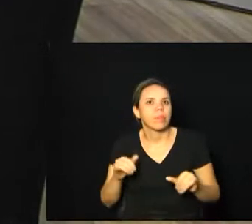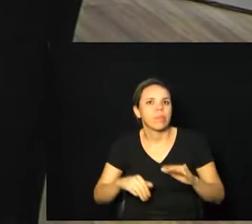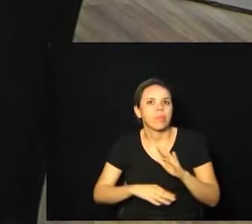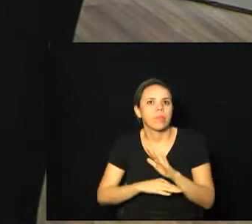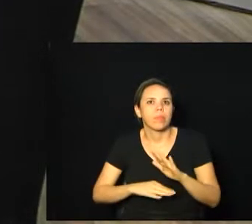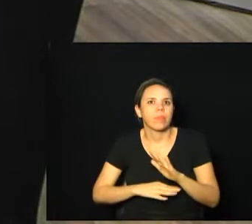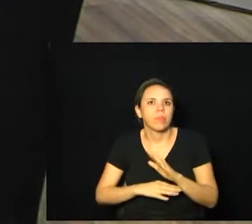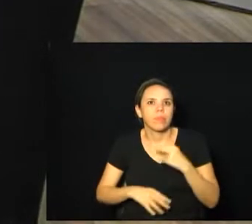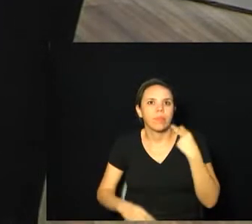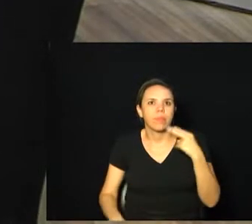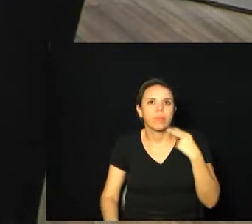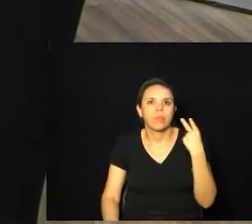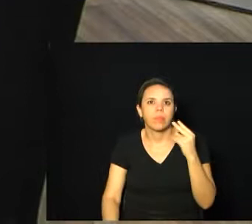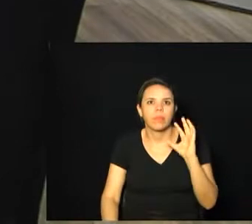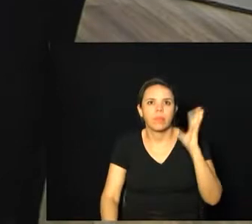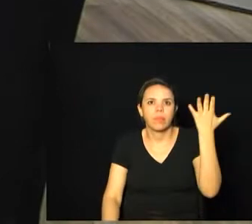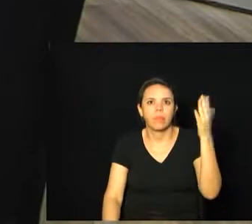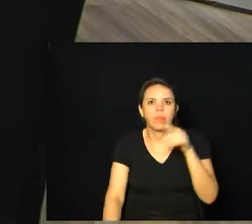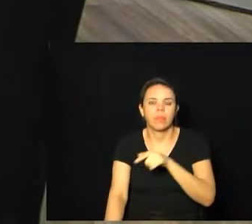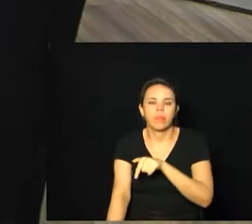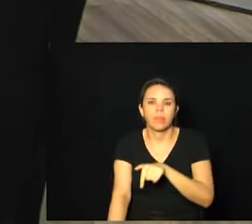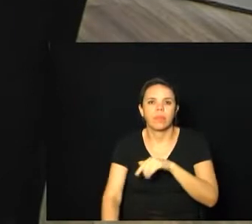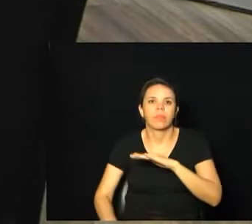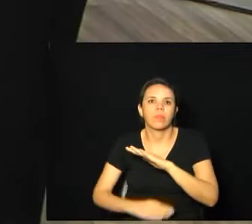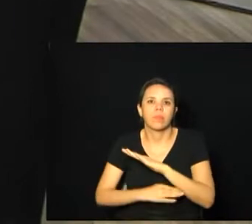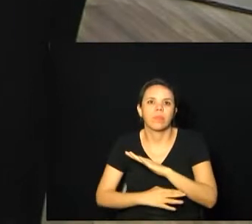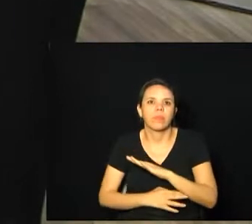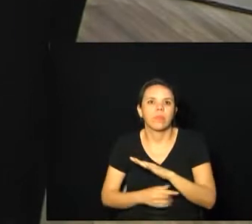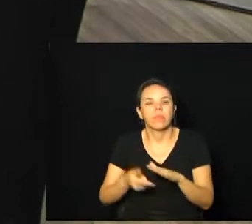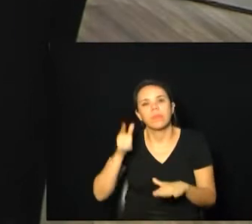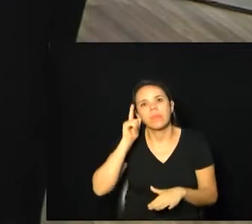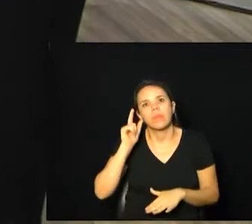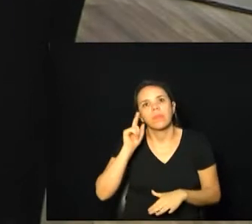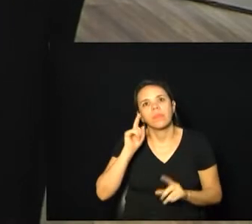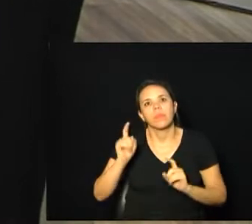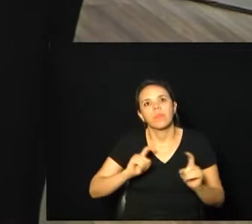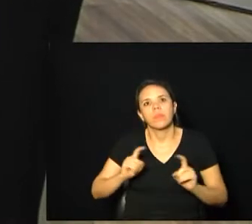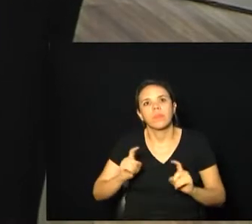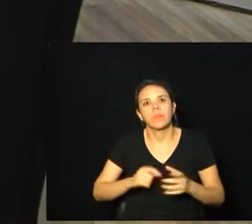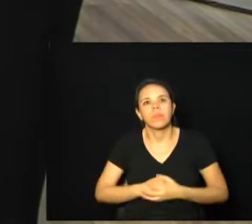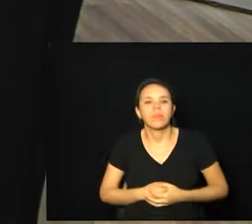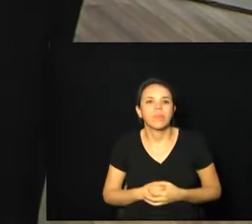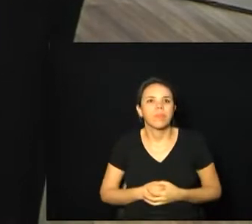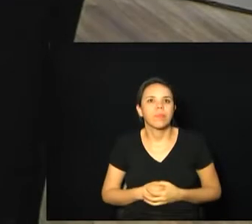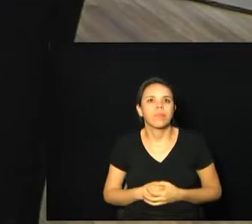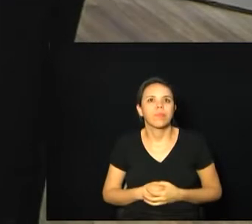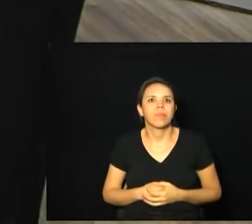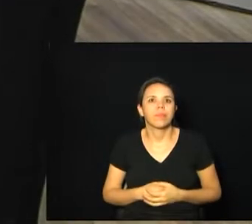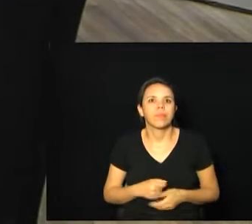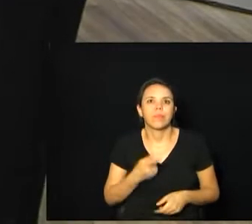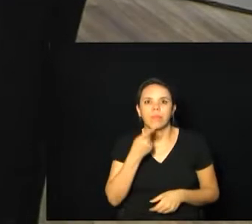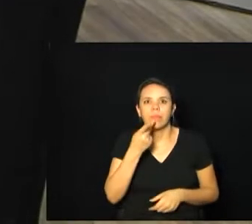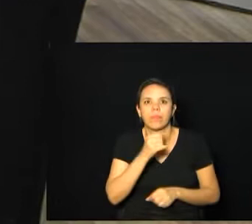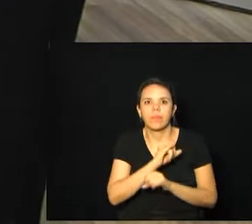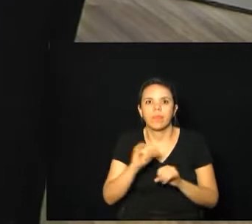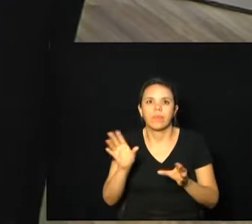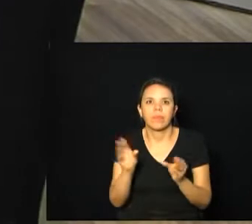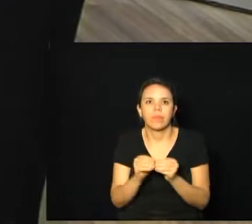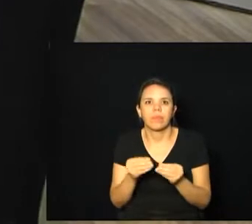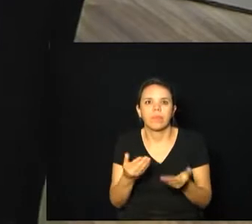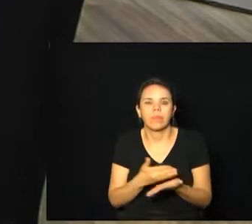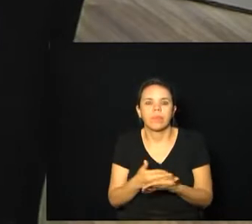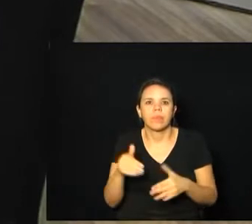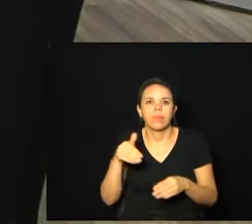do Legislativo, do que acontece na Câmara de Campinas. Ontem foi dia de reunião ordinária, então, hora de repercutir. A gente começa